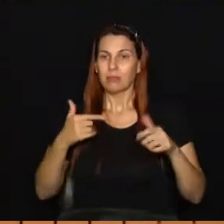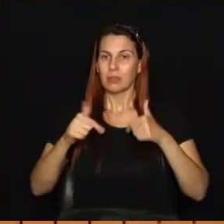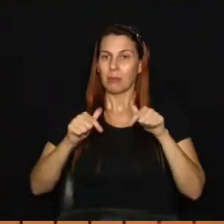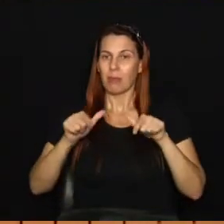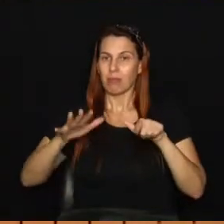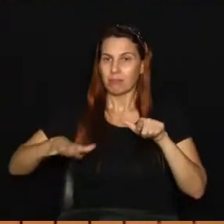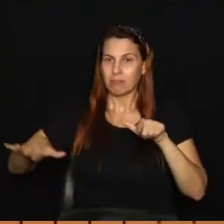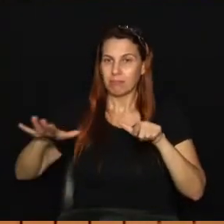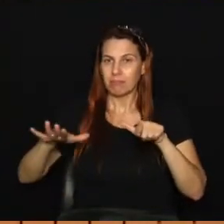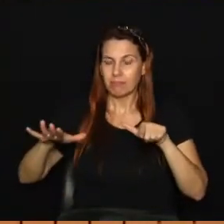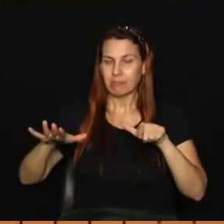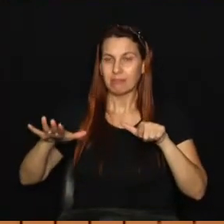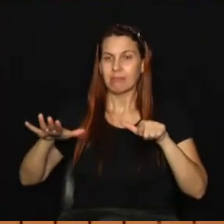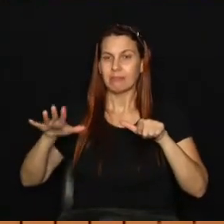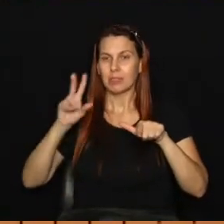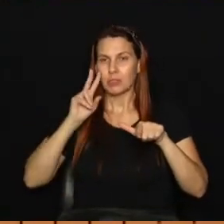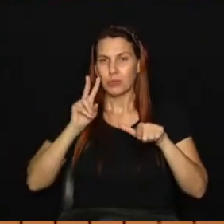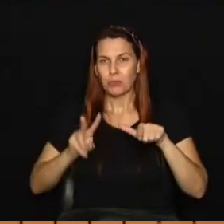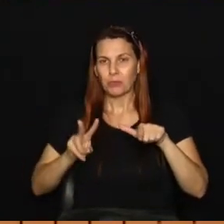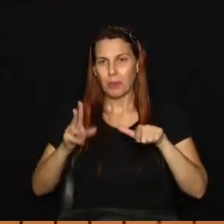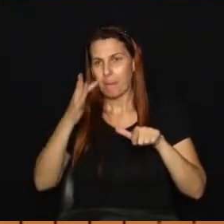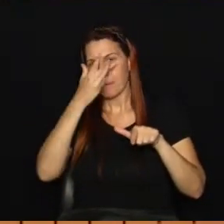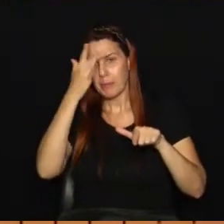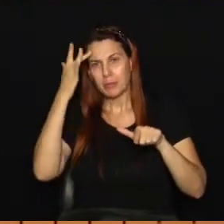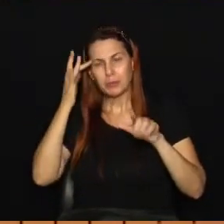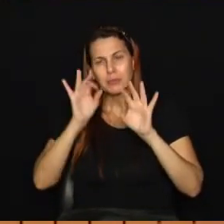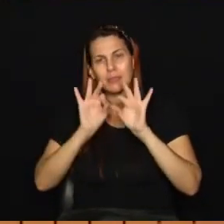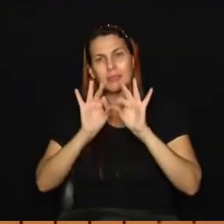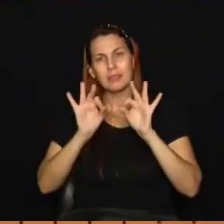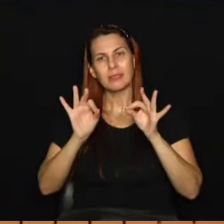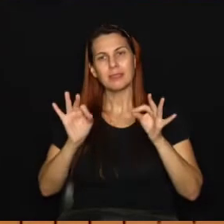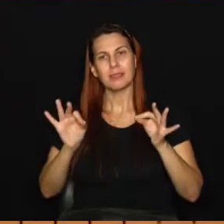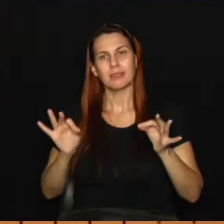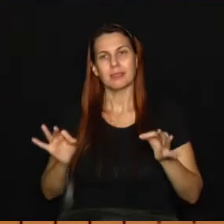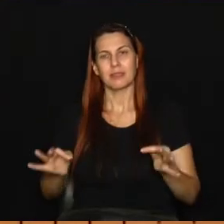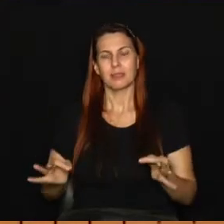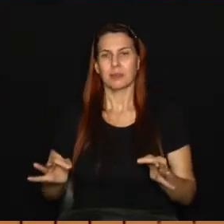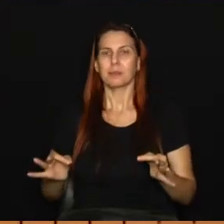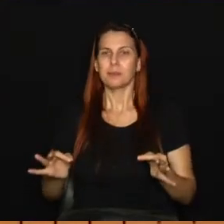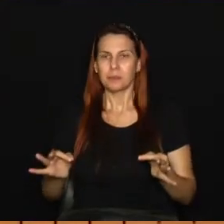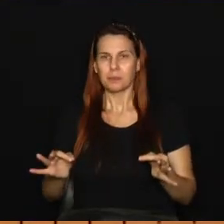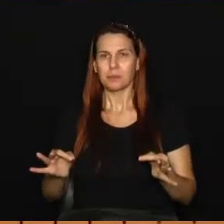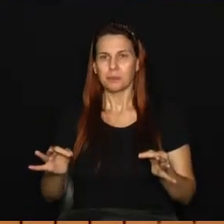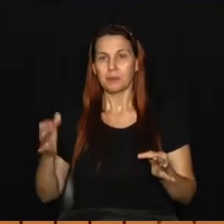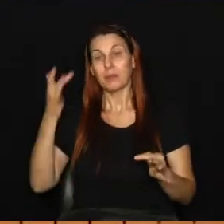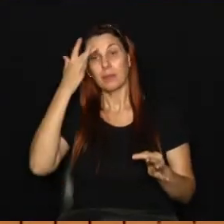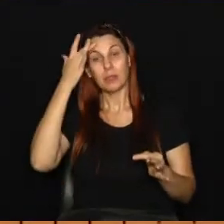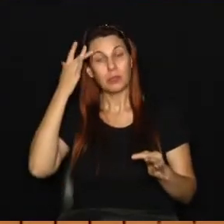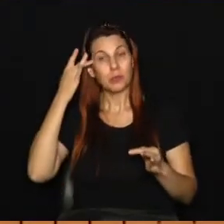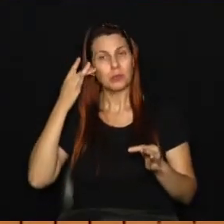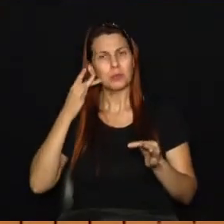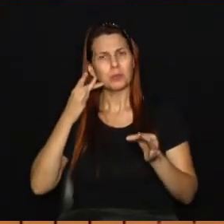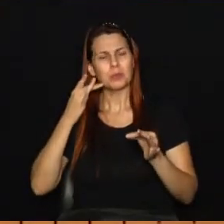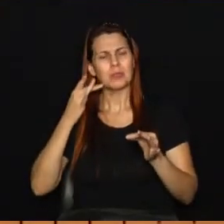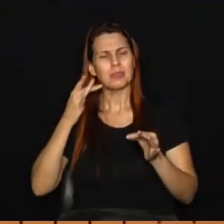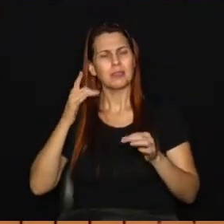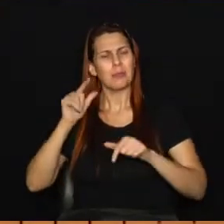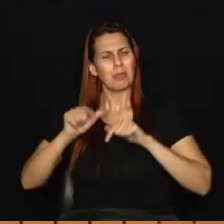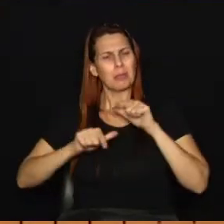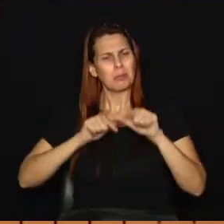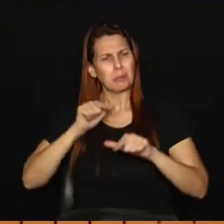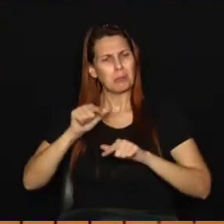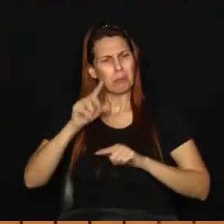lugar, o que eu mais vi foi gente humilde, né? Gente humilde, trabalhadora,